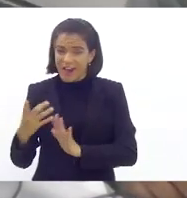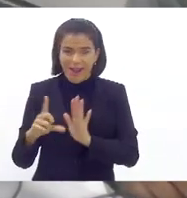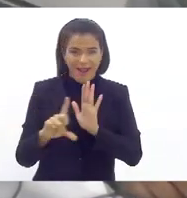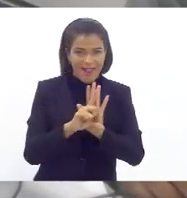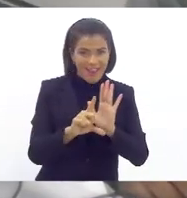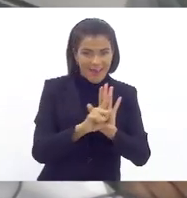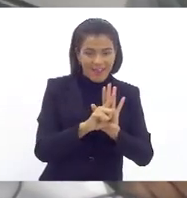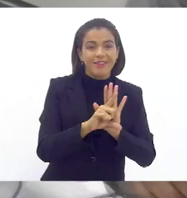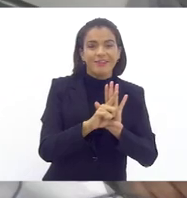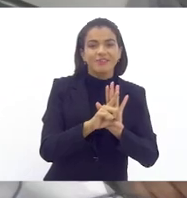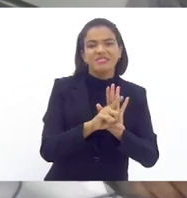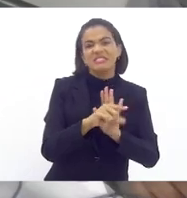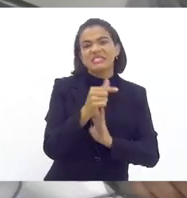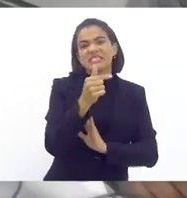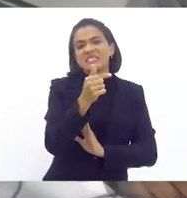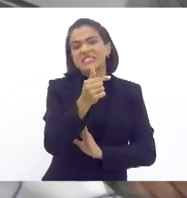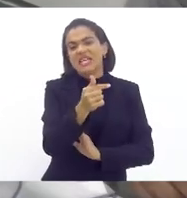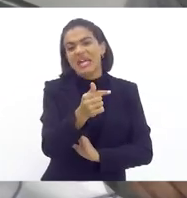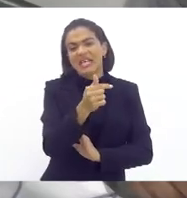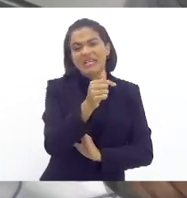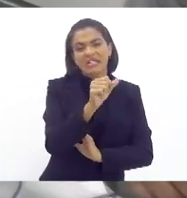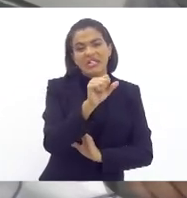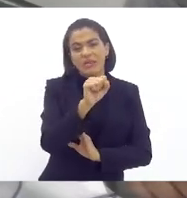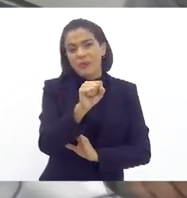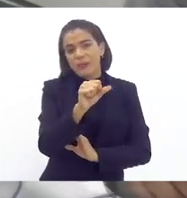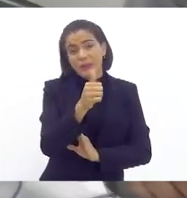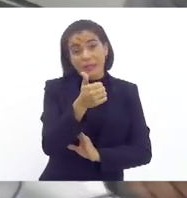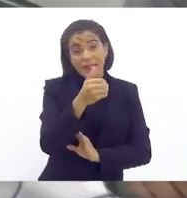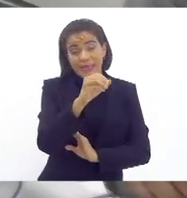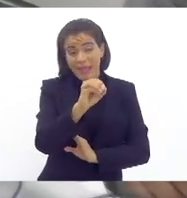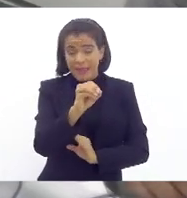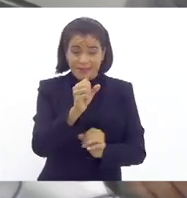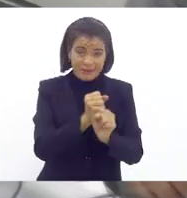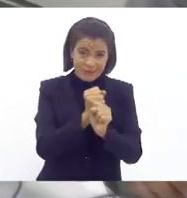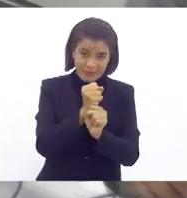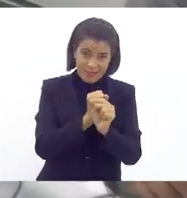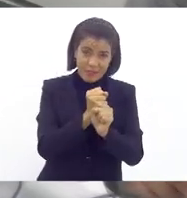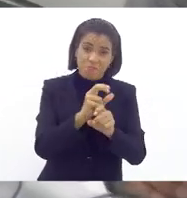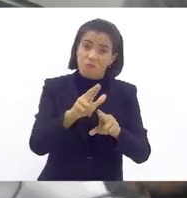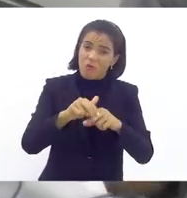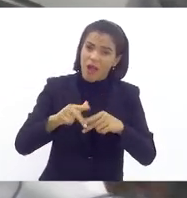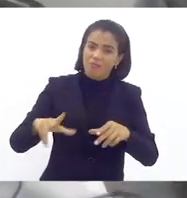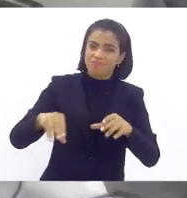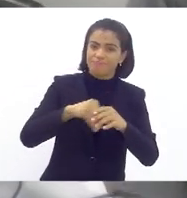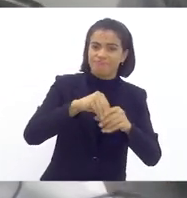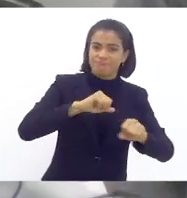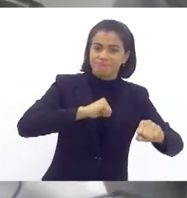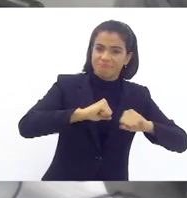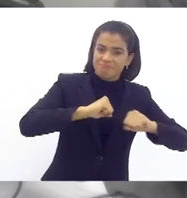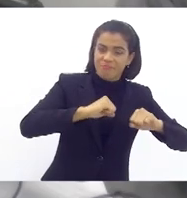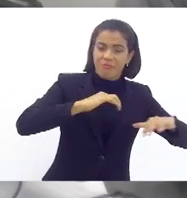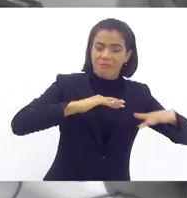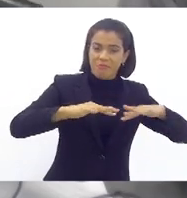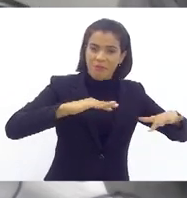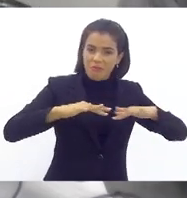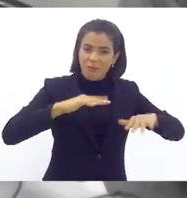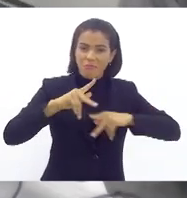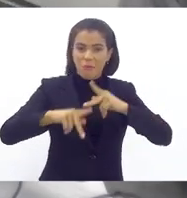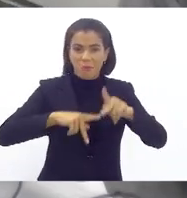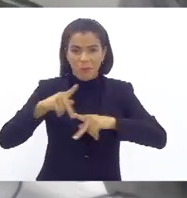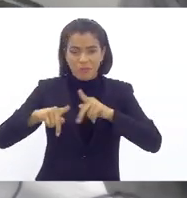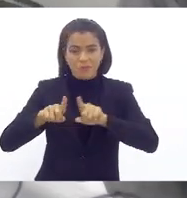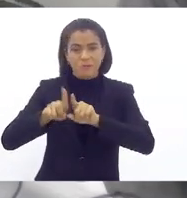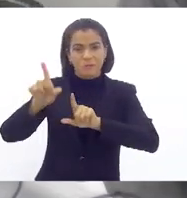depois de sete, oito, dez anos, sempre com participação do movimento social, do movimento popular, da